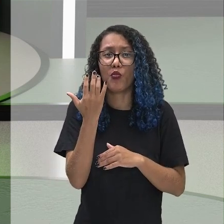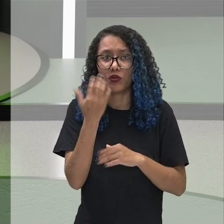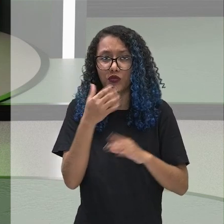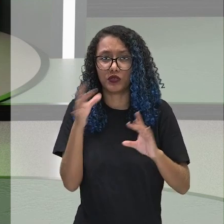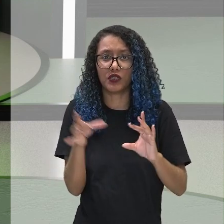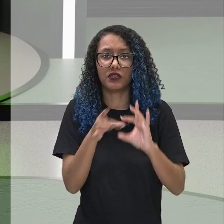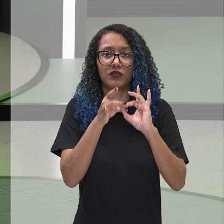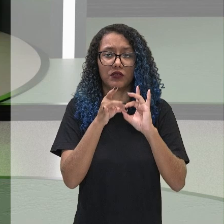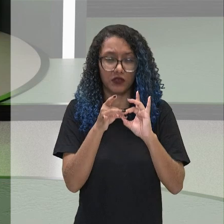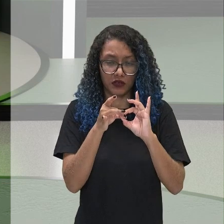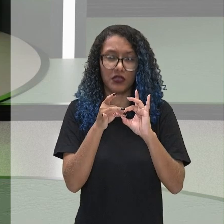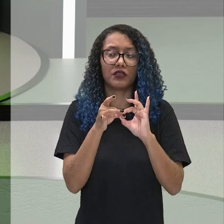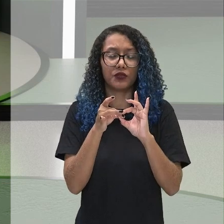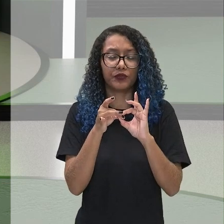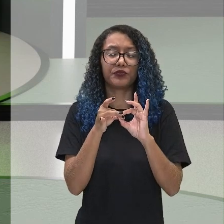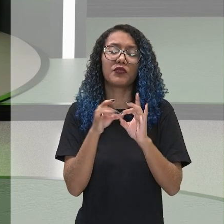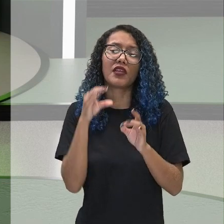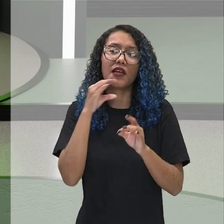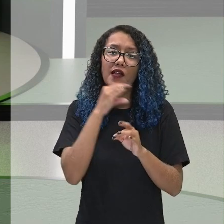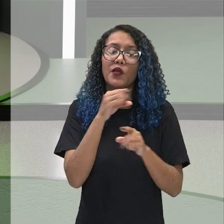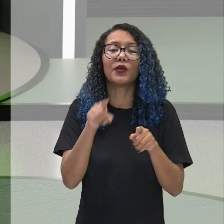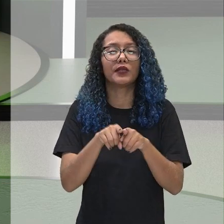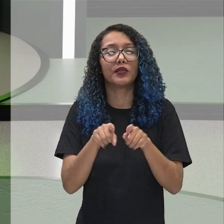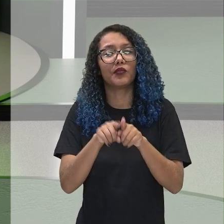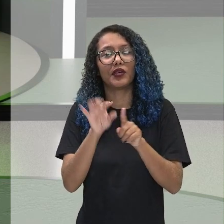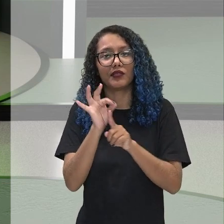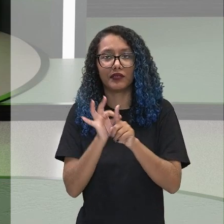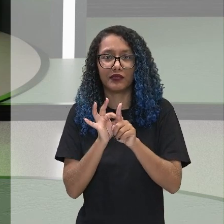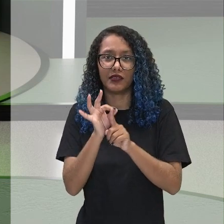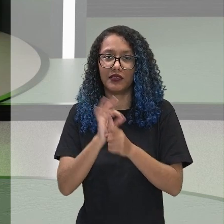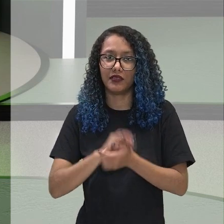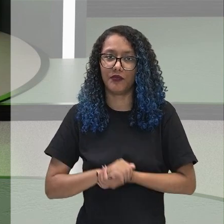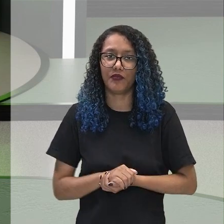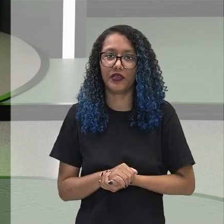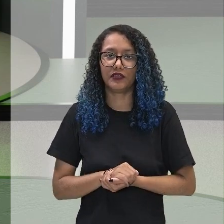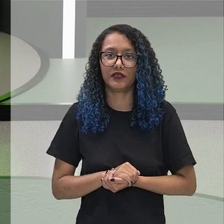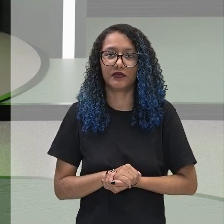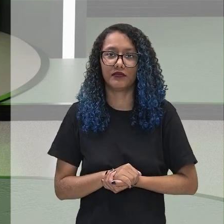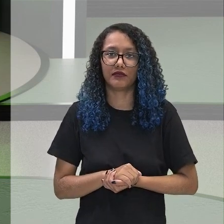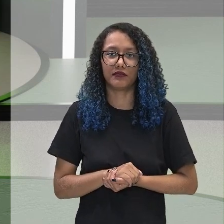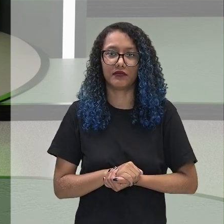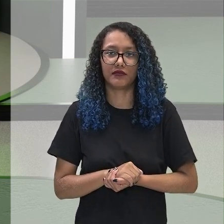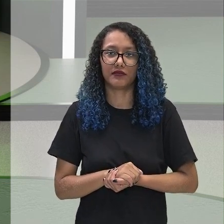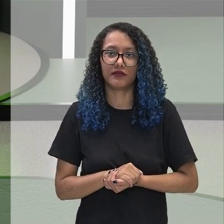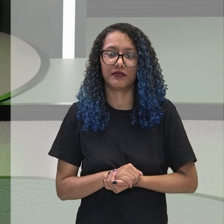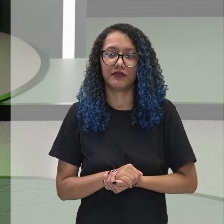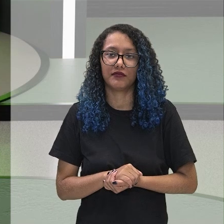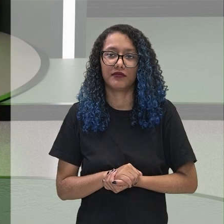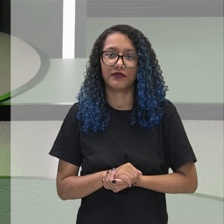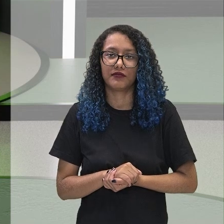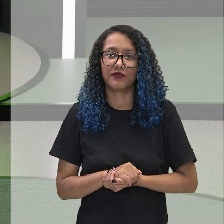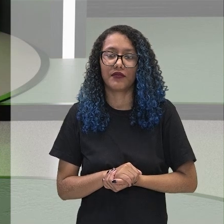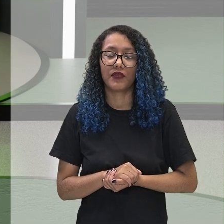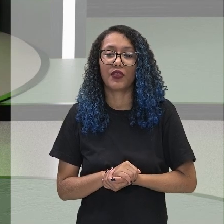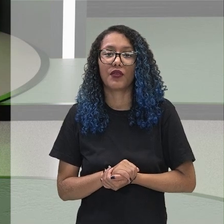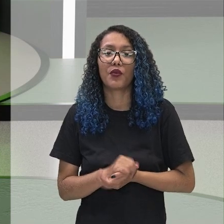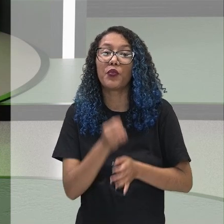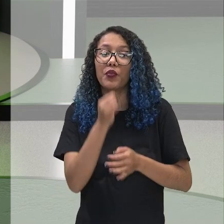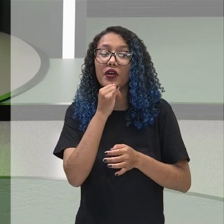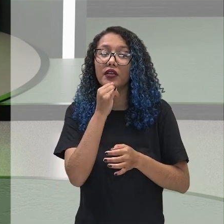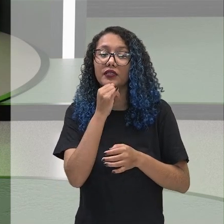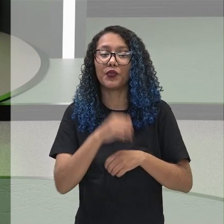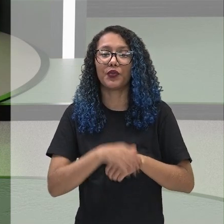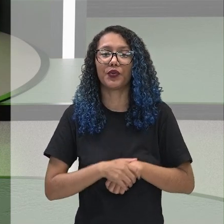relacionados ao calor e à temperatura, como a